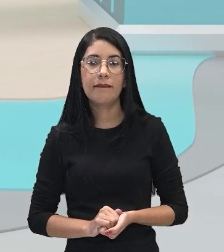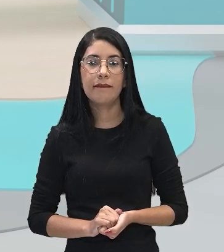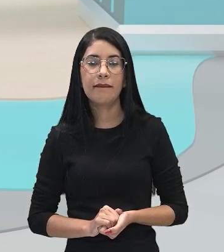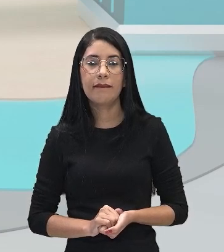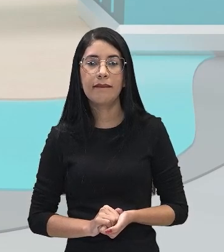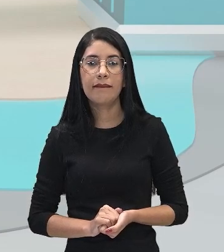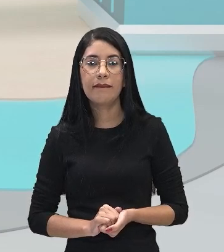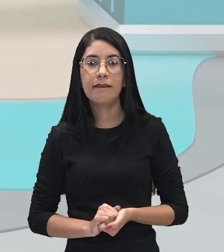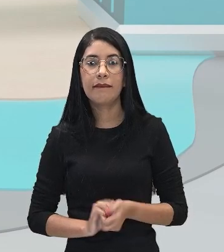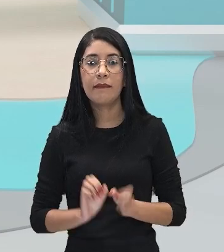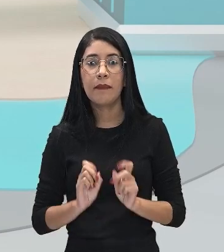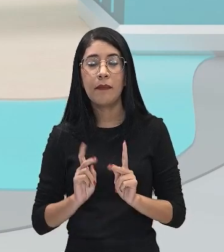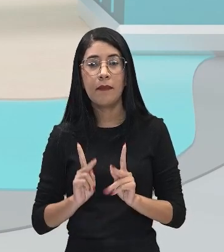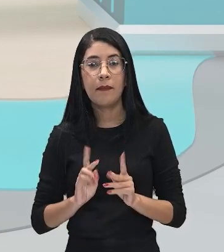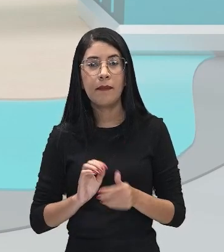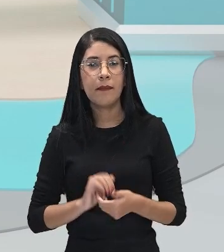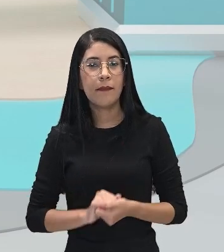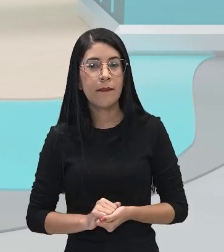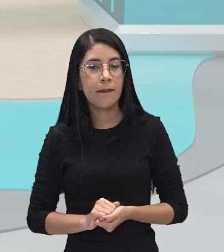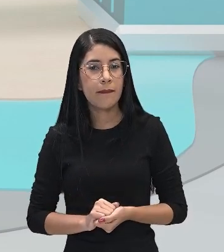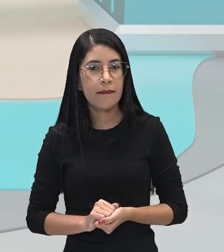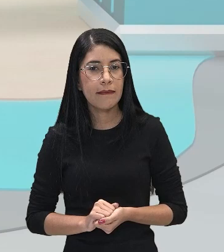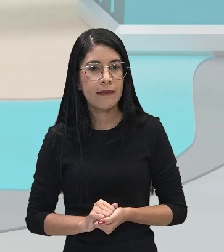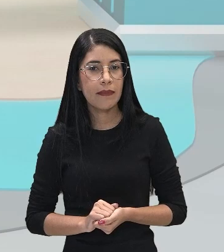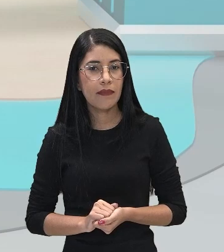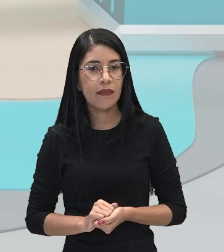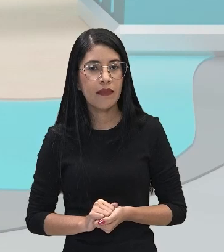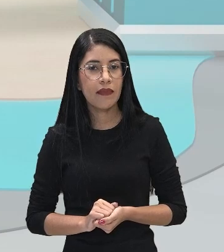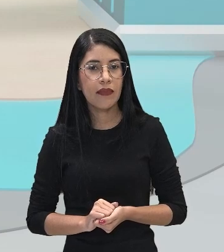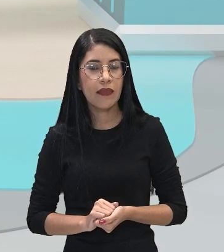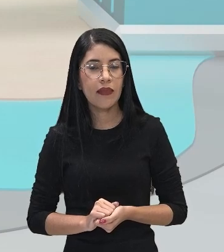Muito bem. Vamos alongar agora a nossa panturrilha.